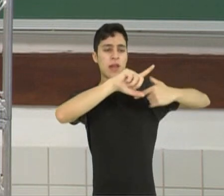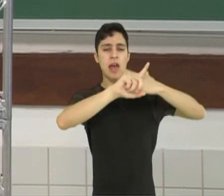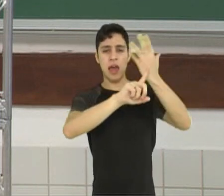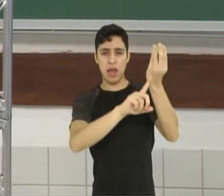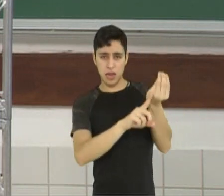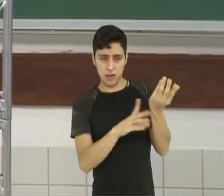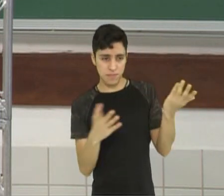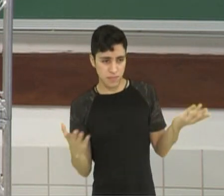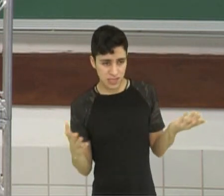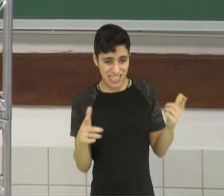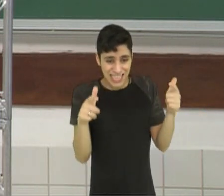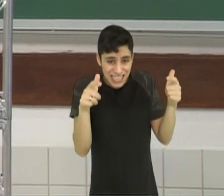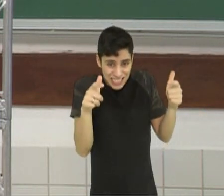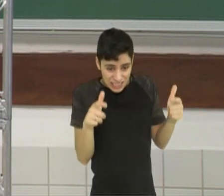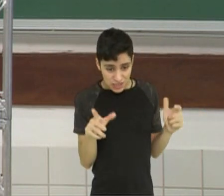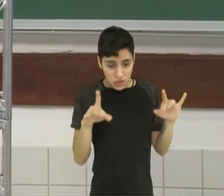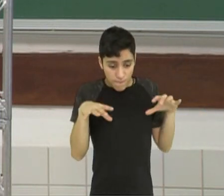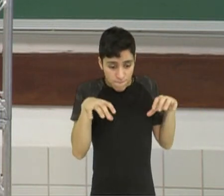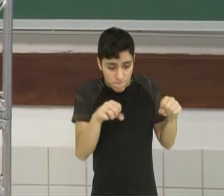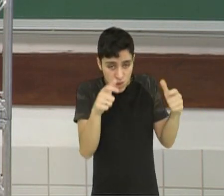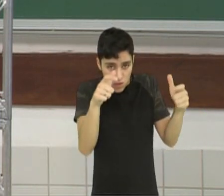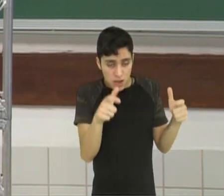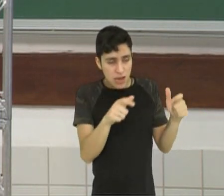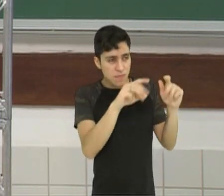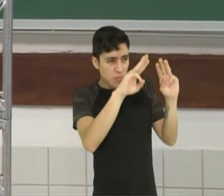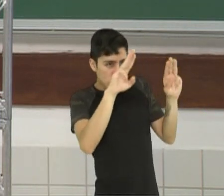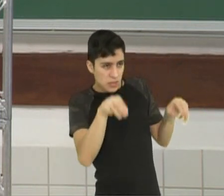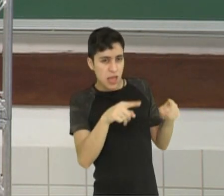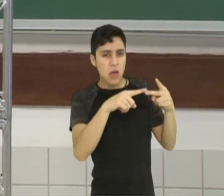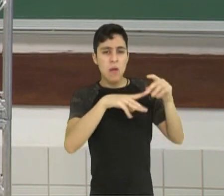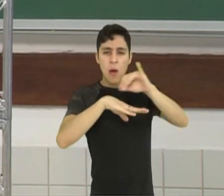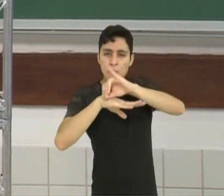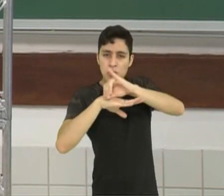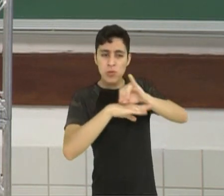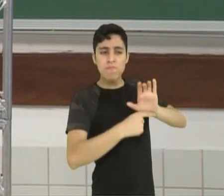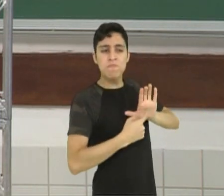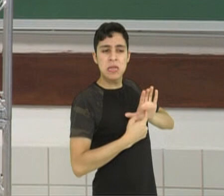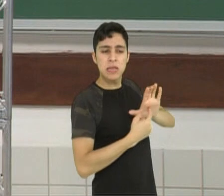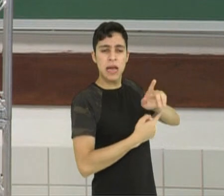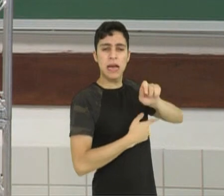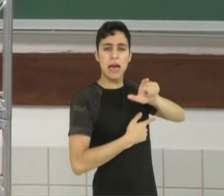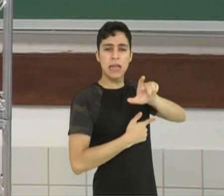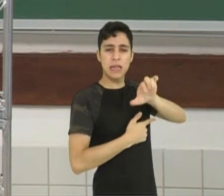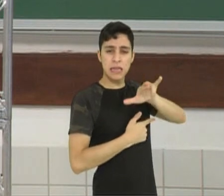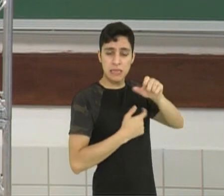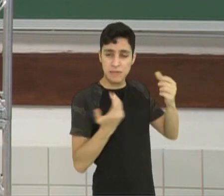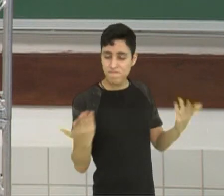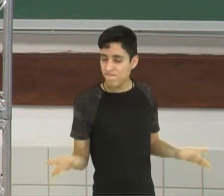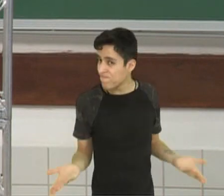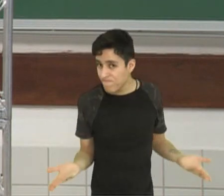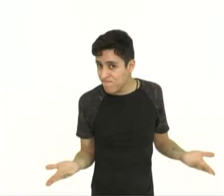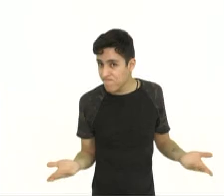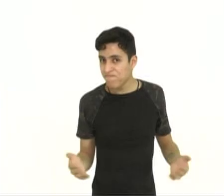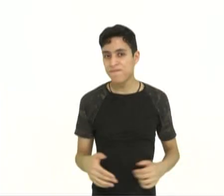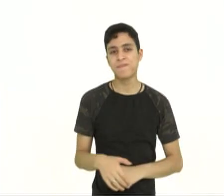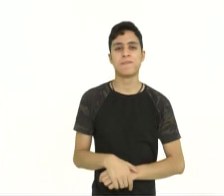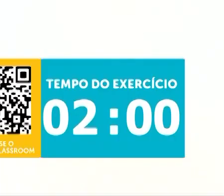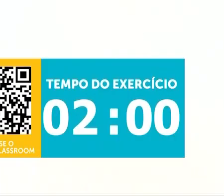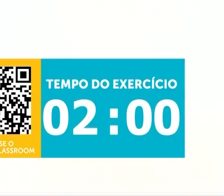só pode acontecer em galerias e museus? Então, leia de novo a questão, pense um pouquinho e daqui a pouco eu volto.